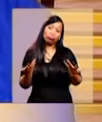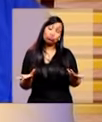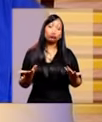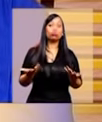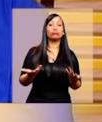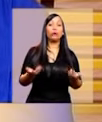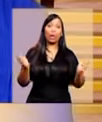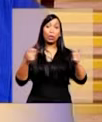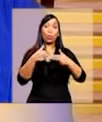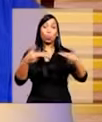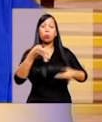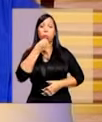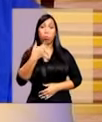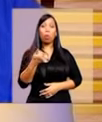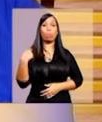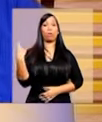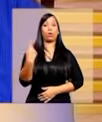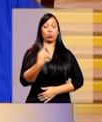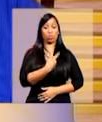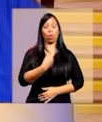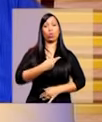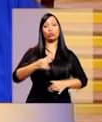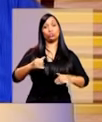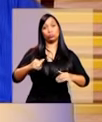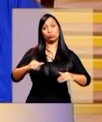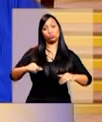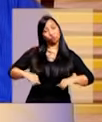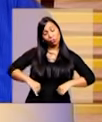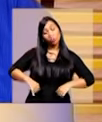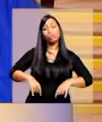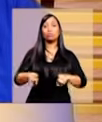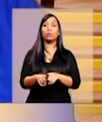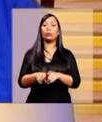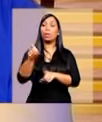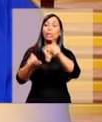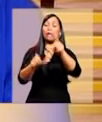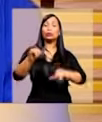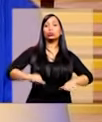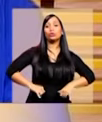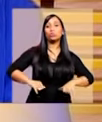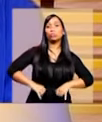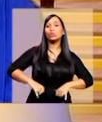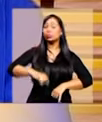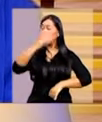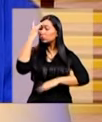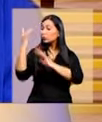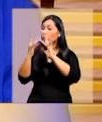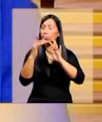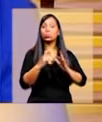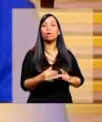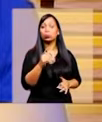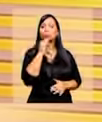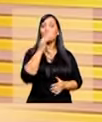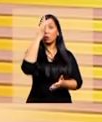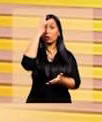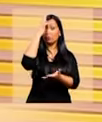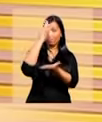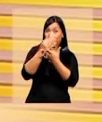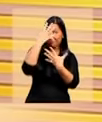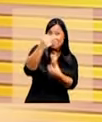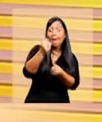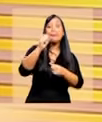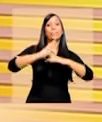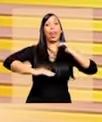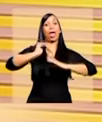de modo a gerar meios hábeis para atenuar o seu próprio sofrimento e o sofrimento das pessoas com quem ele toma contato. É uma fé de prática,